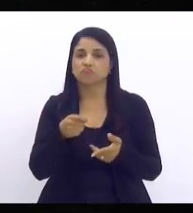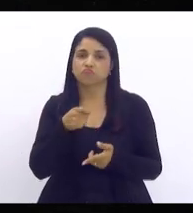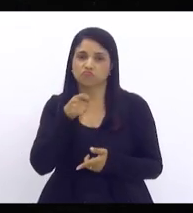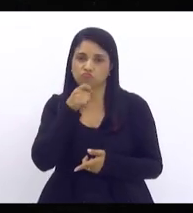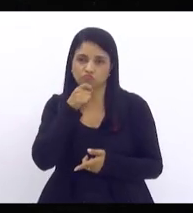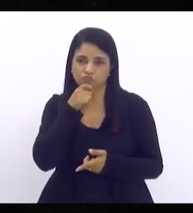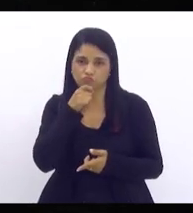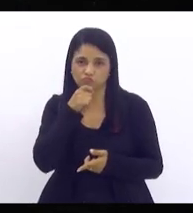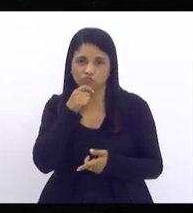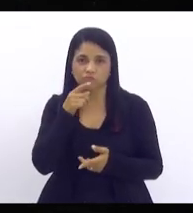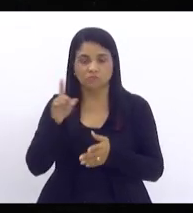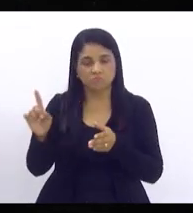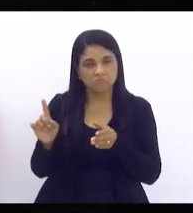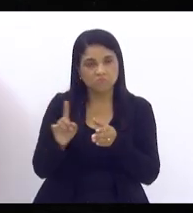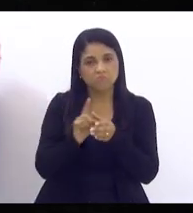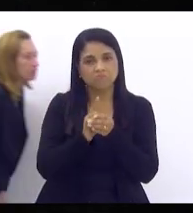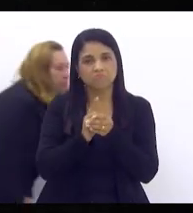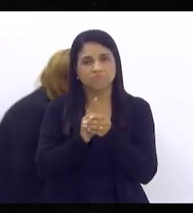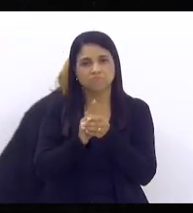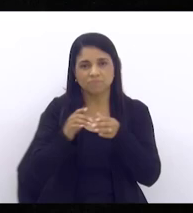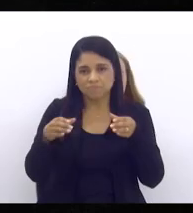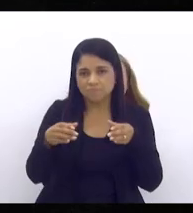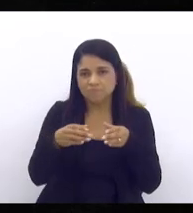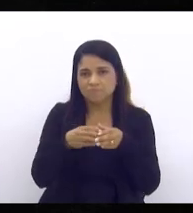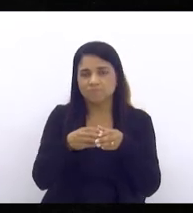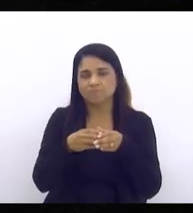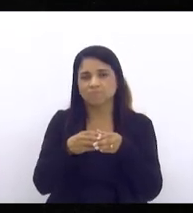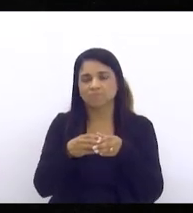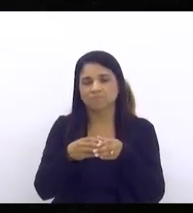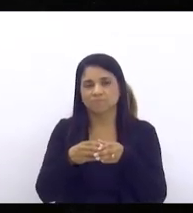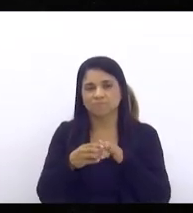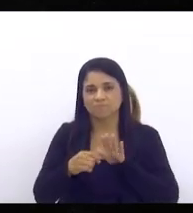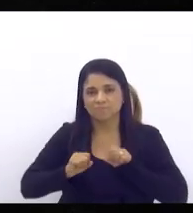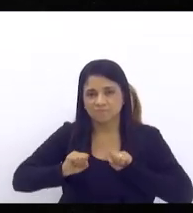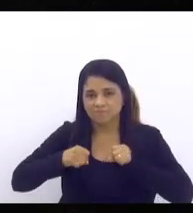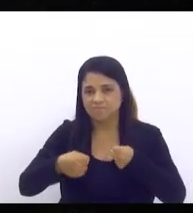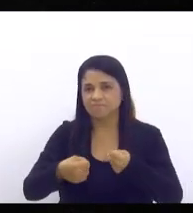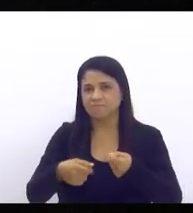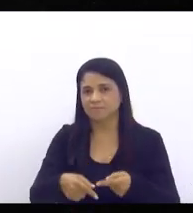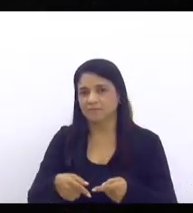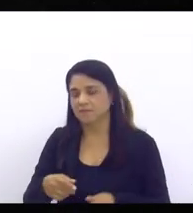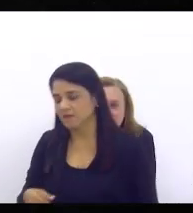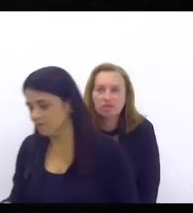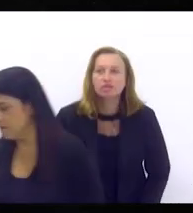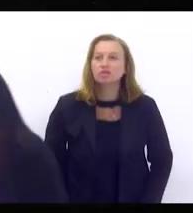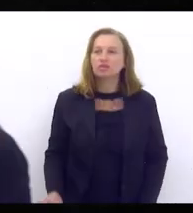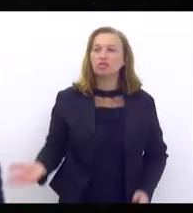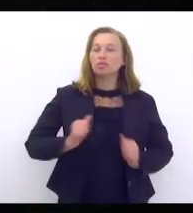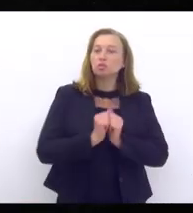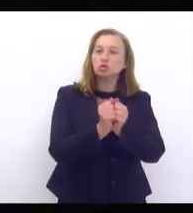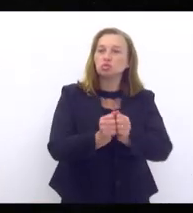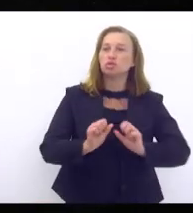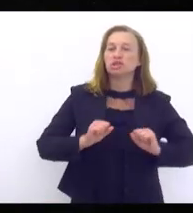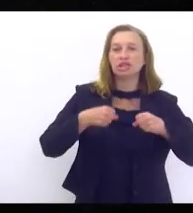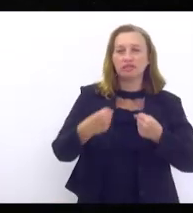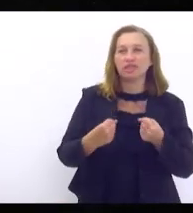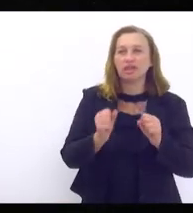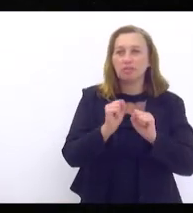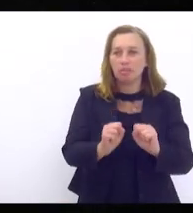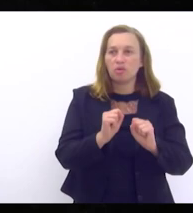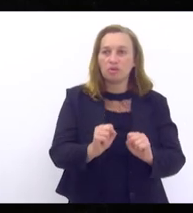estejam fazendo parte dessa potente frente parlamentar, que venham conosco, para que a gente possa defender